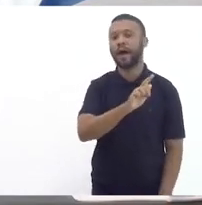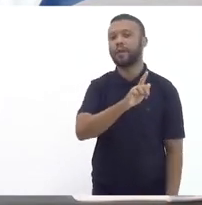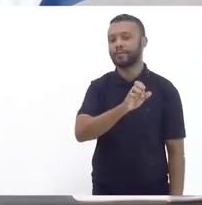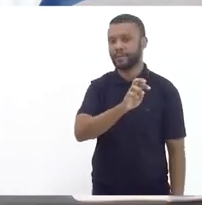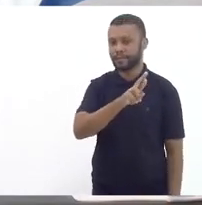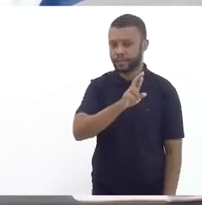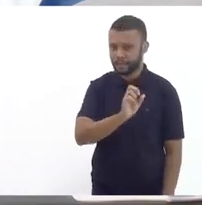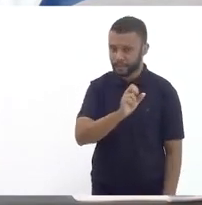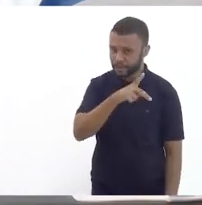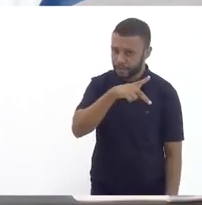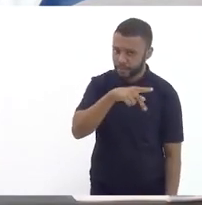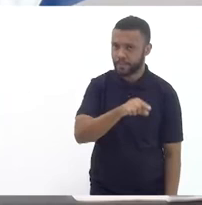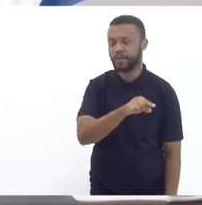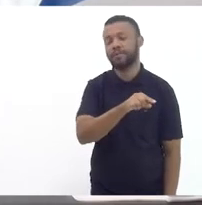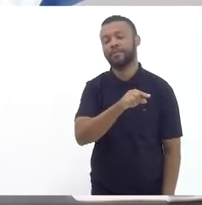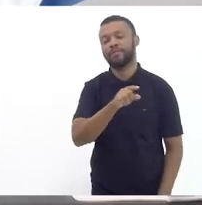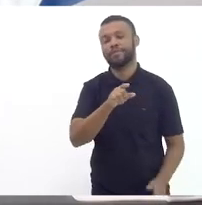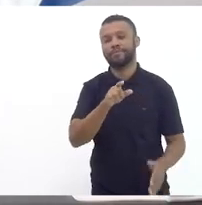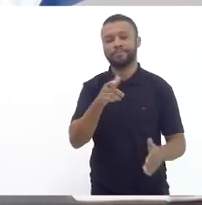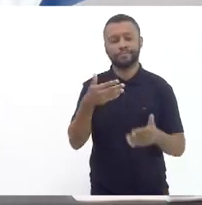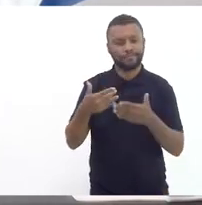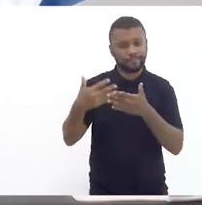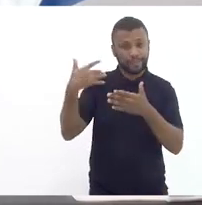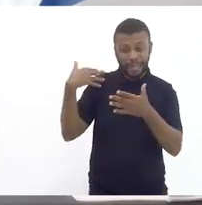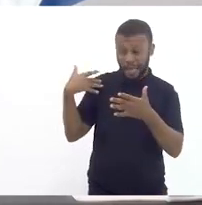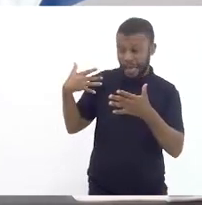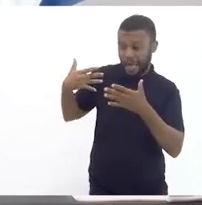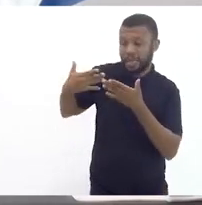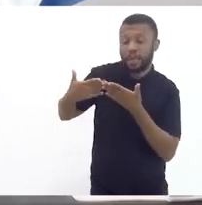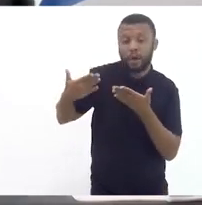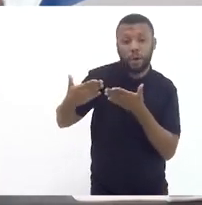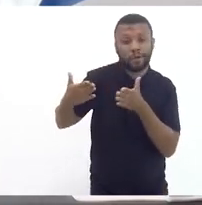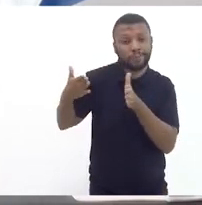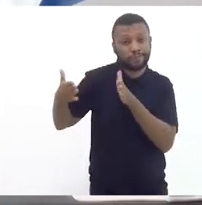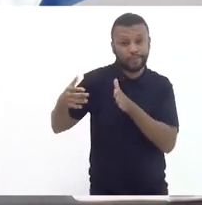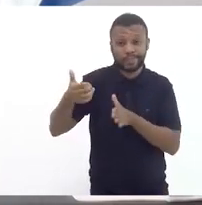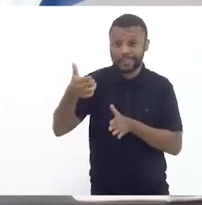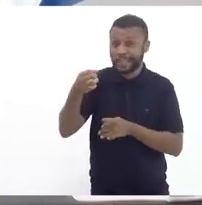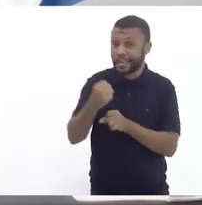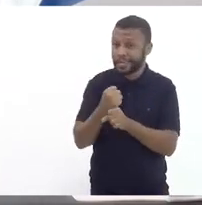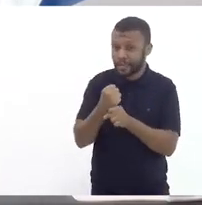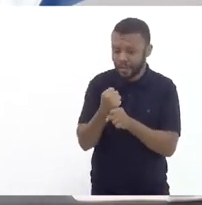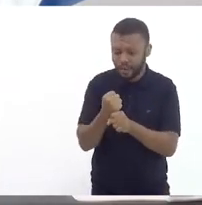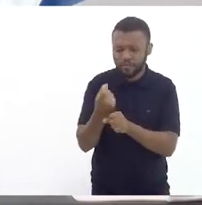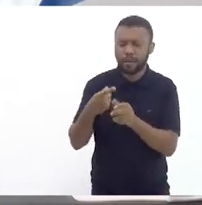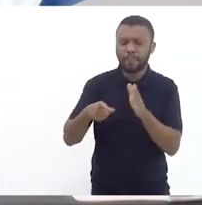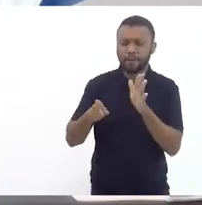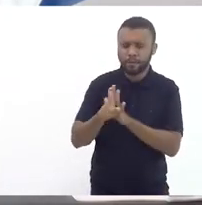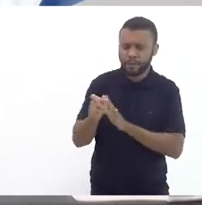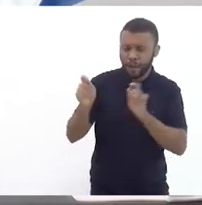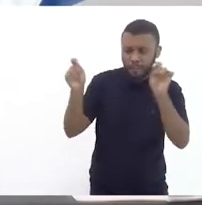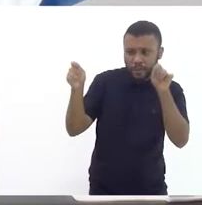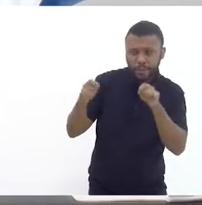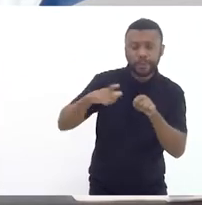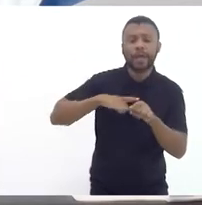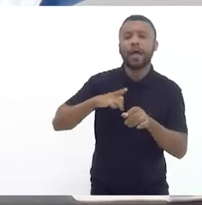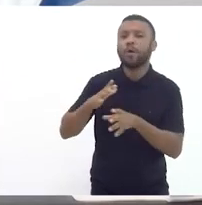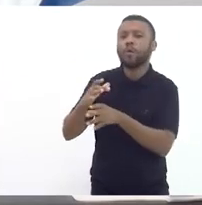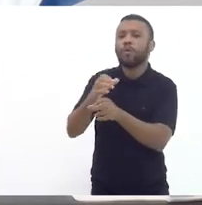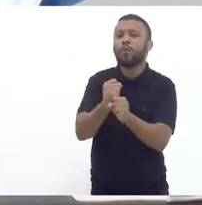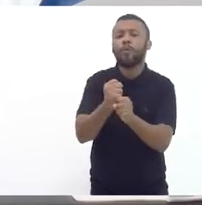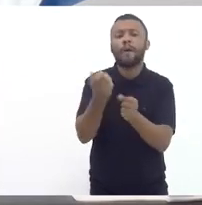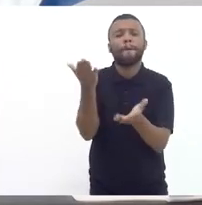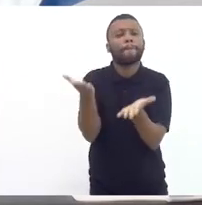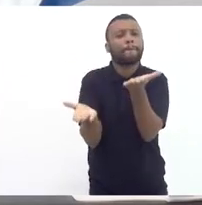portanto, mais de 10 anos, se é possível ter um balanço dos investimentos feitos em